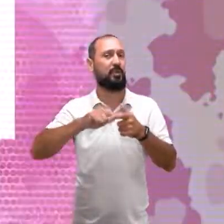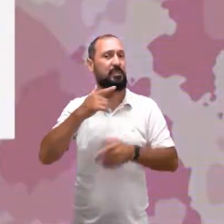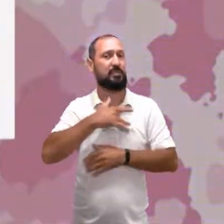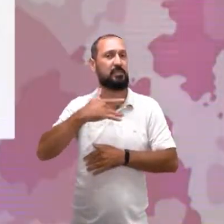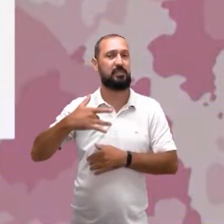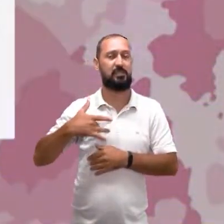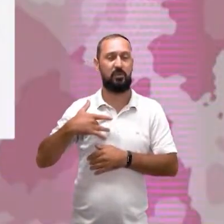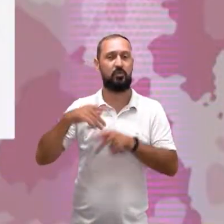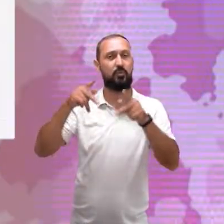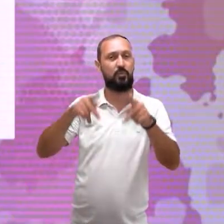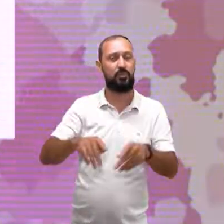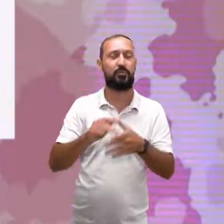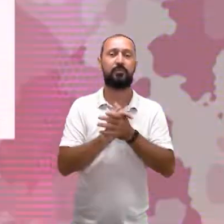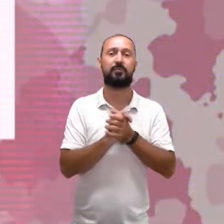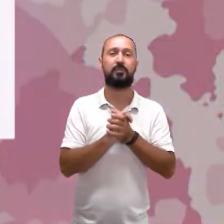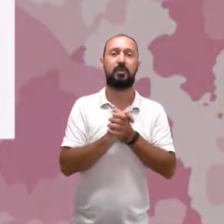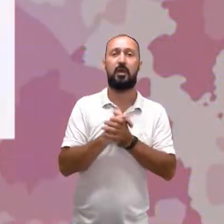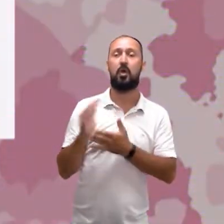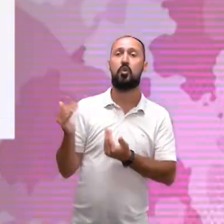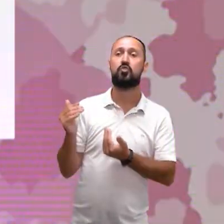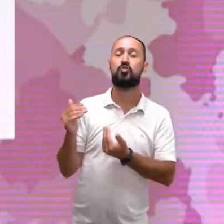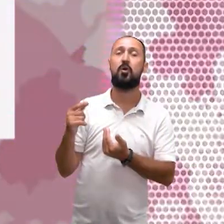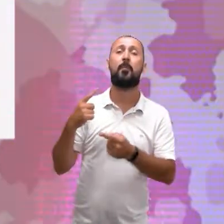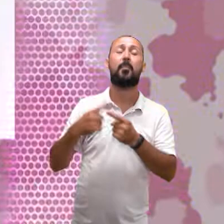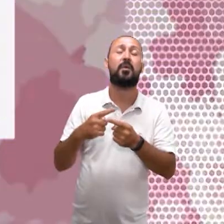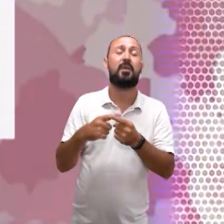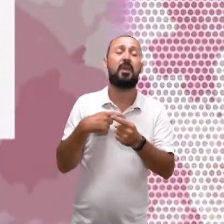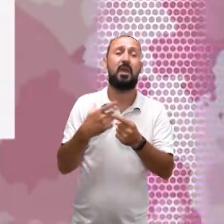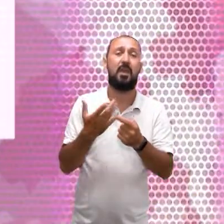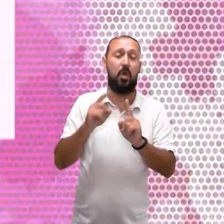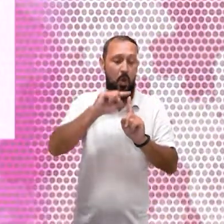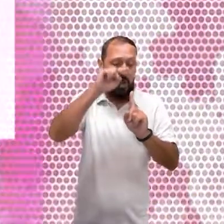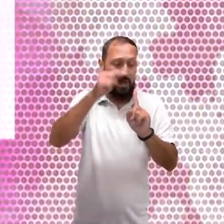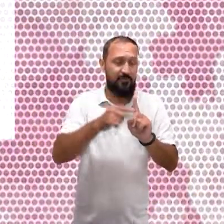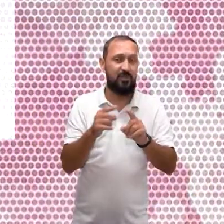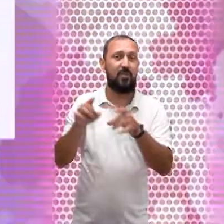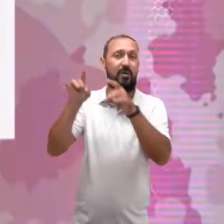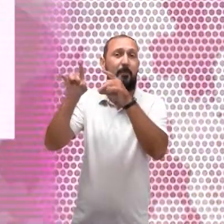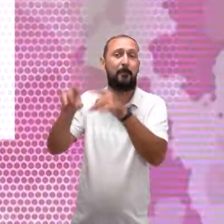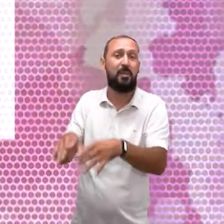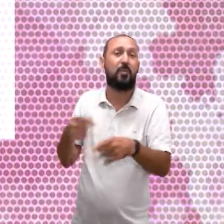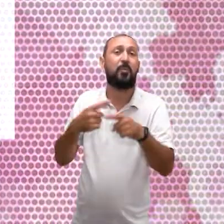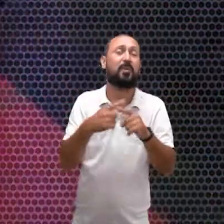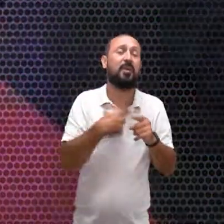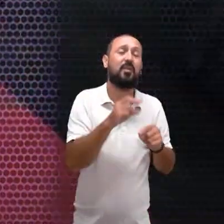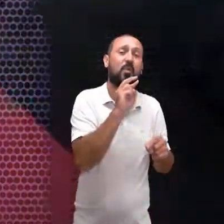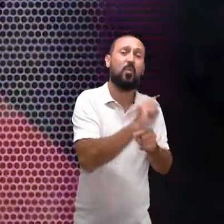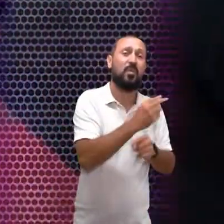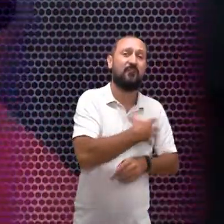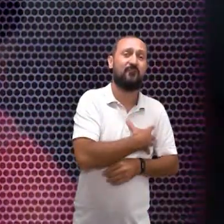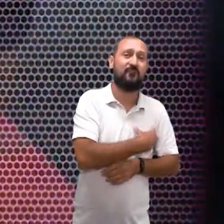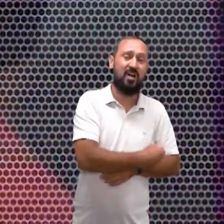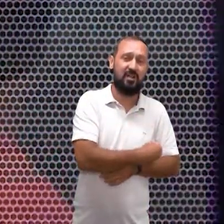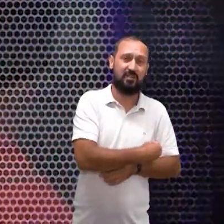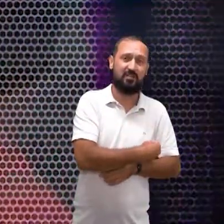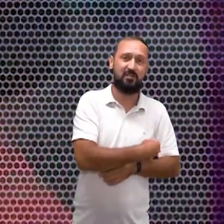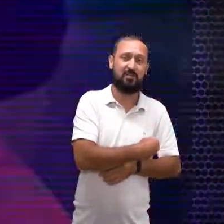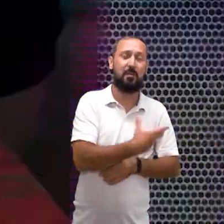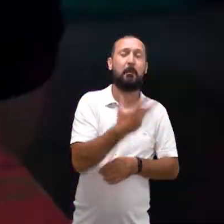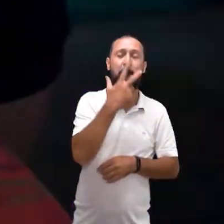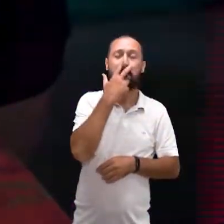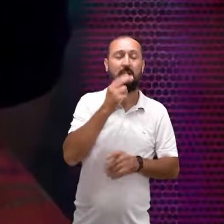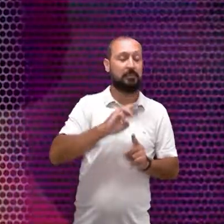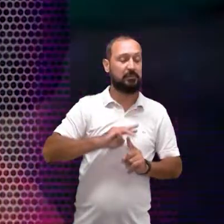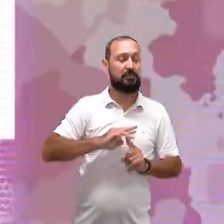pública. Adolescentes mães tendem a abandonar os estudos para criarem seus filhos e têm 3 vezes